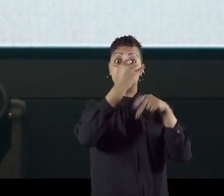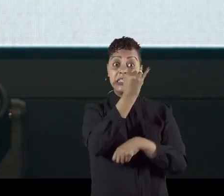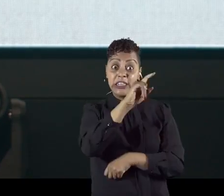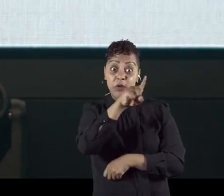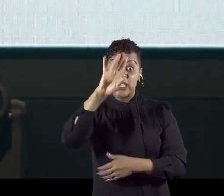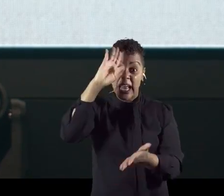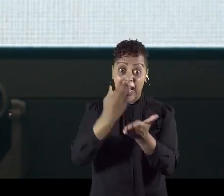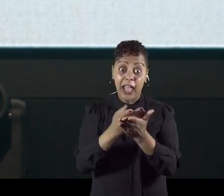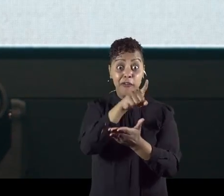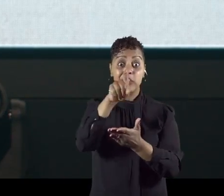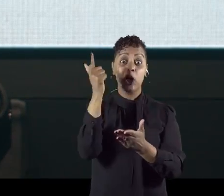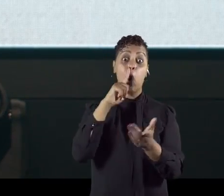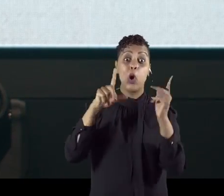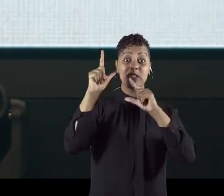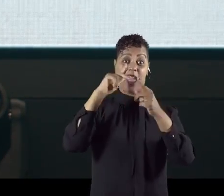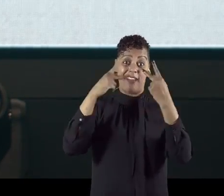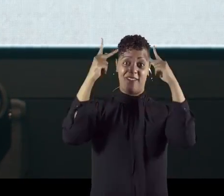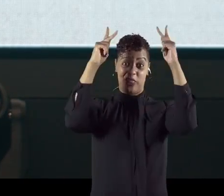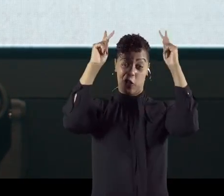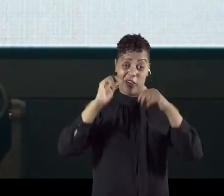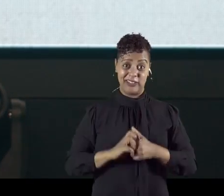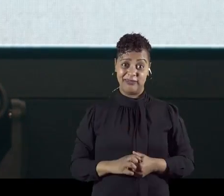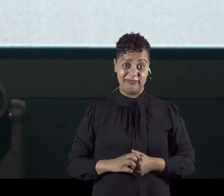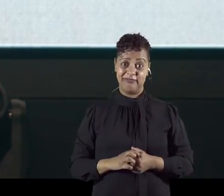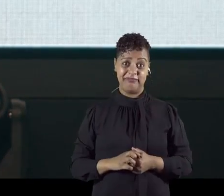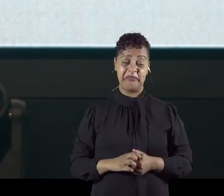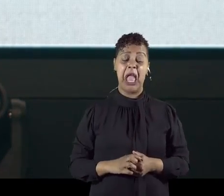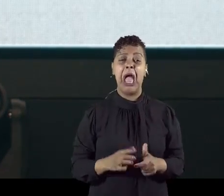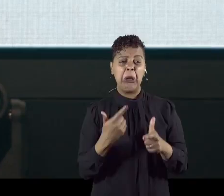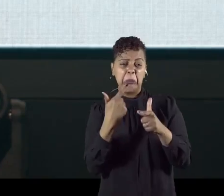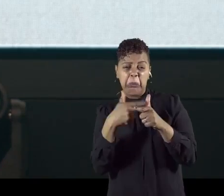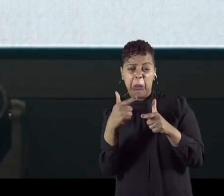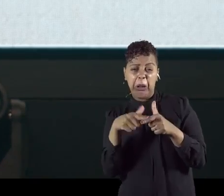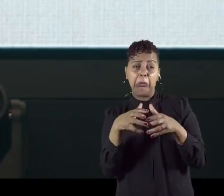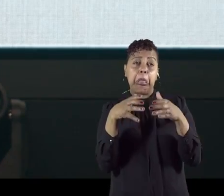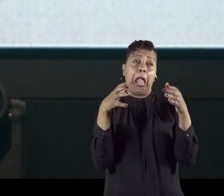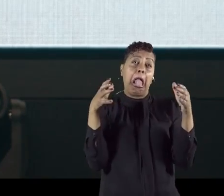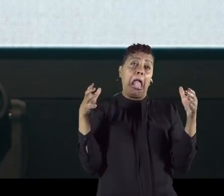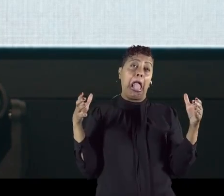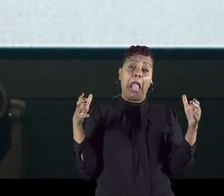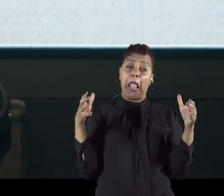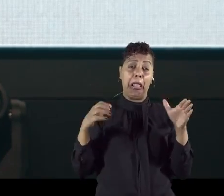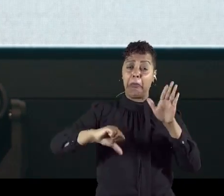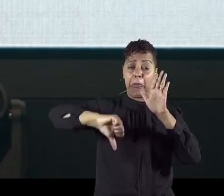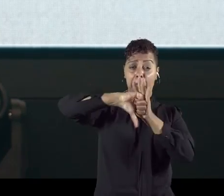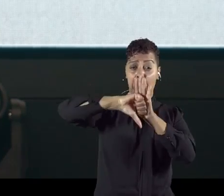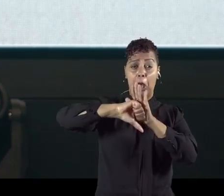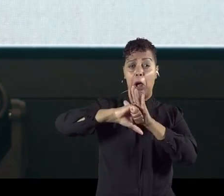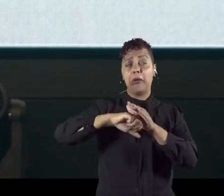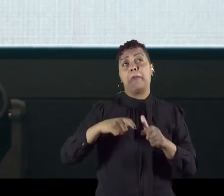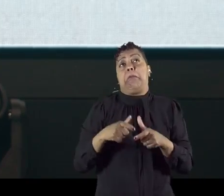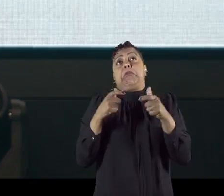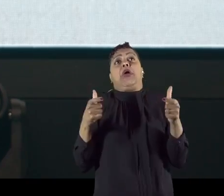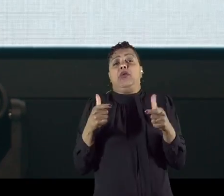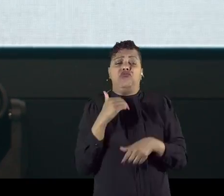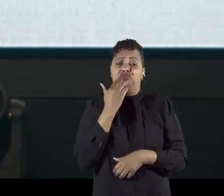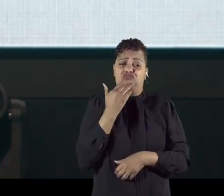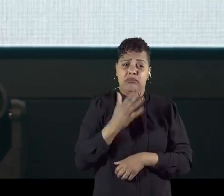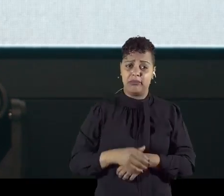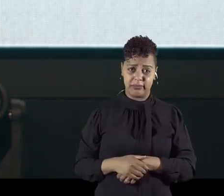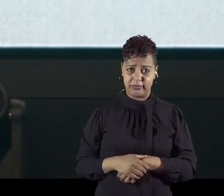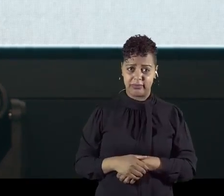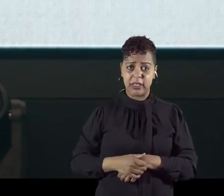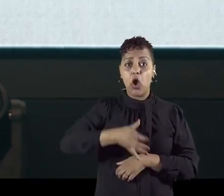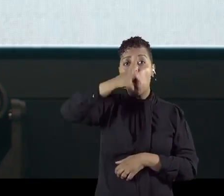nele e nem os piores problemas dessa vida gente a verdade é essa Romanos